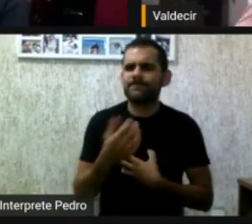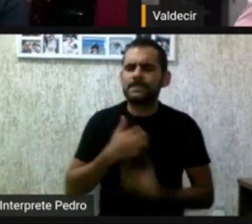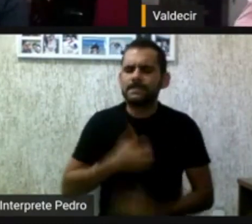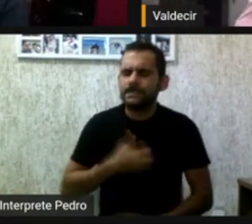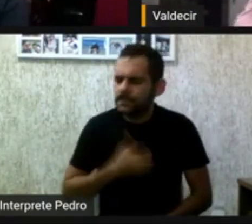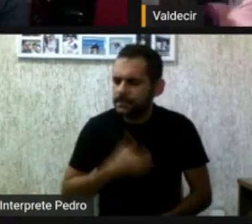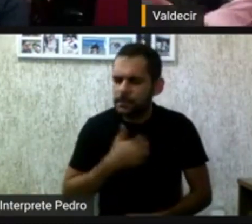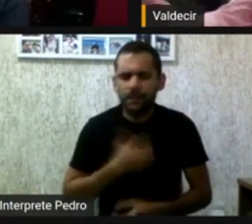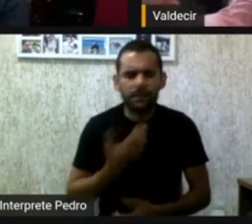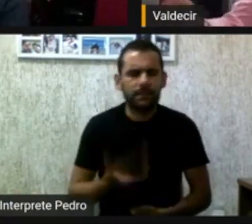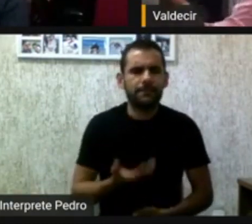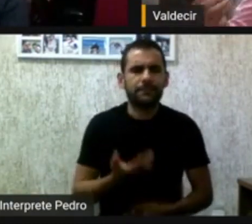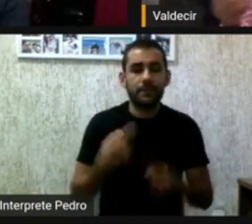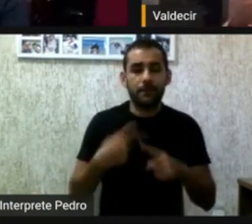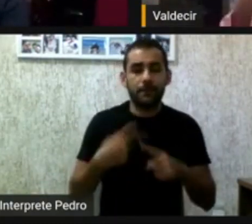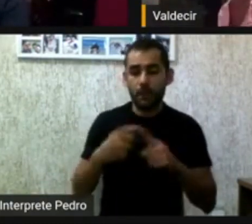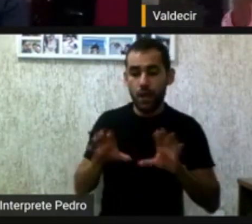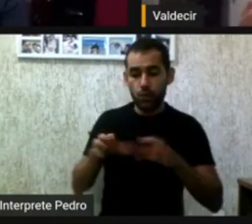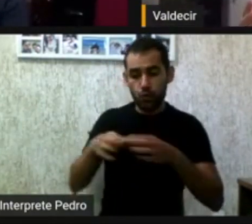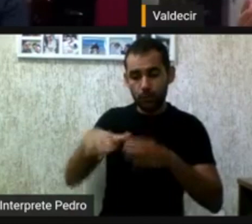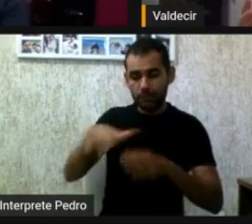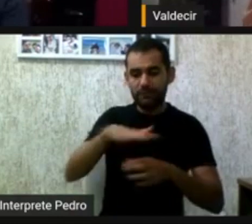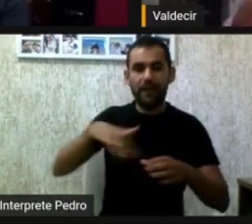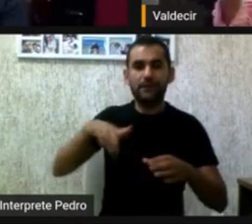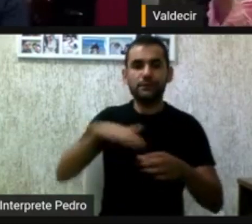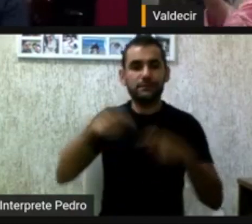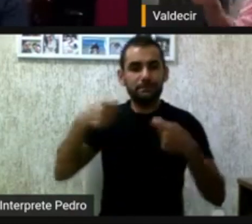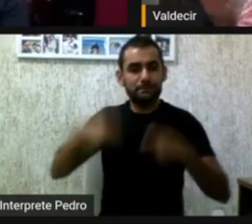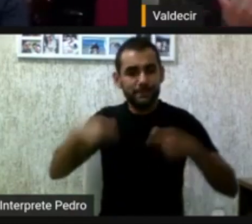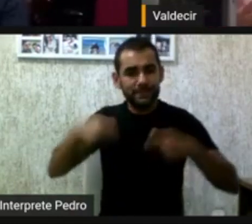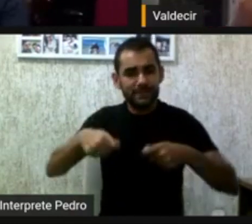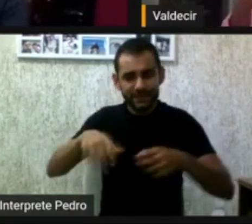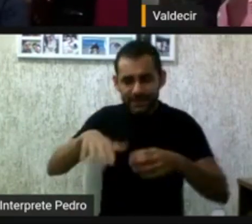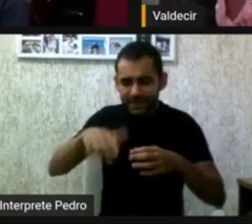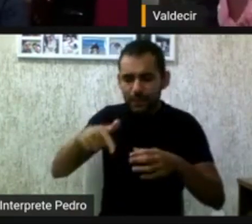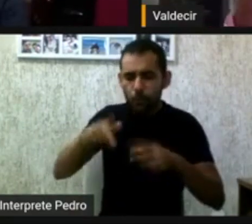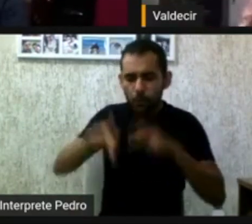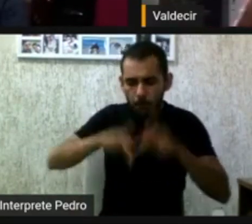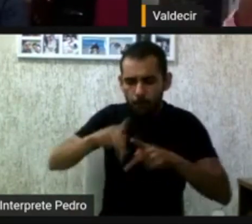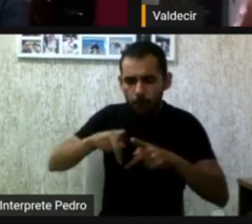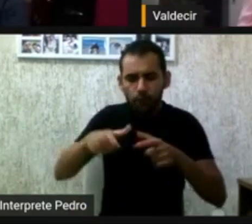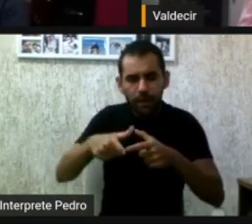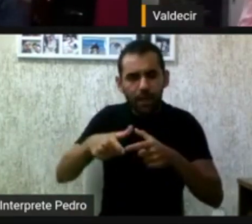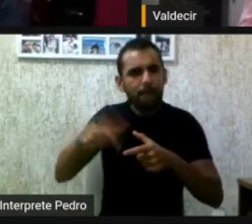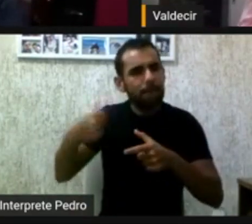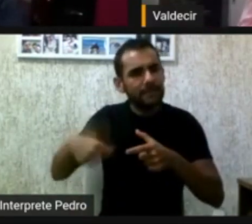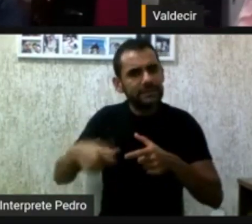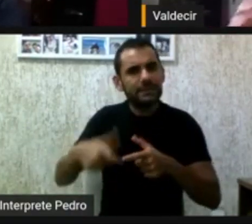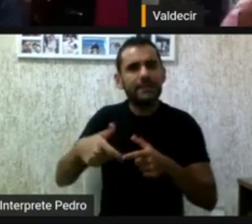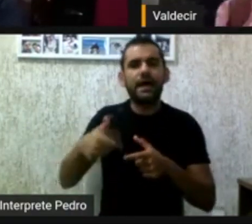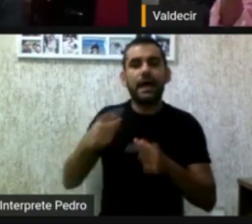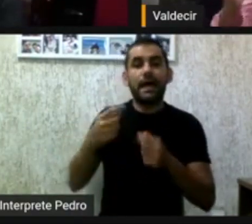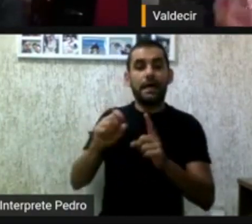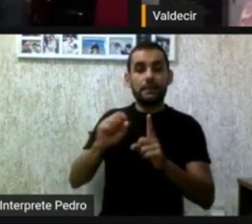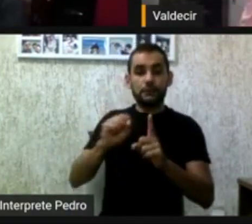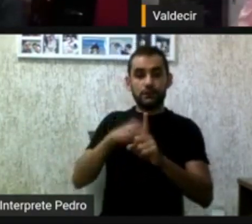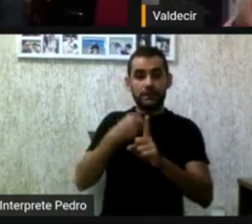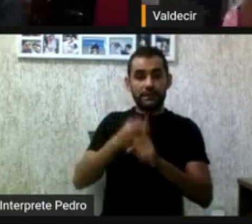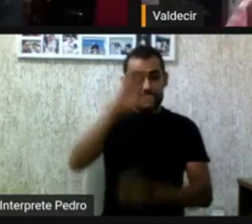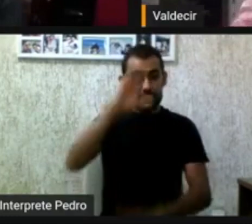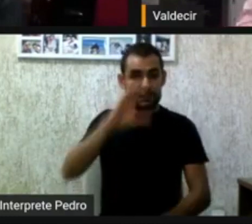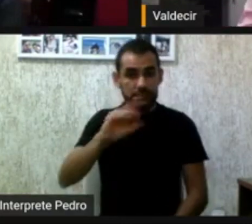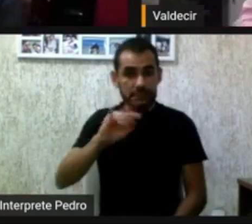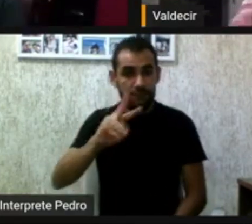com o que a sua comunidade realmente está precisando, e através da sociedade civil organizada, montaram ali